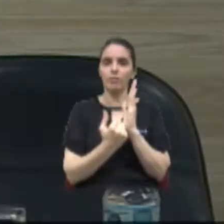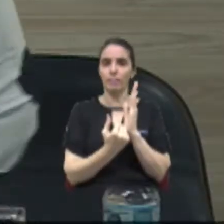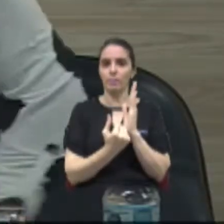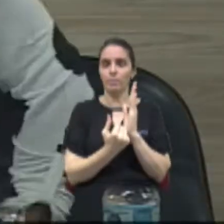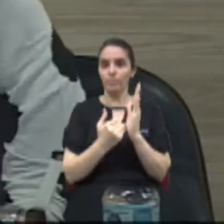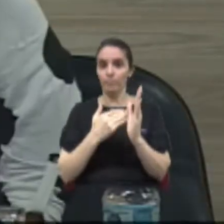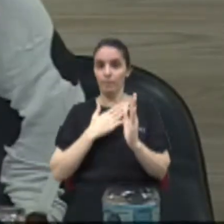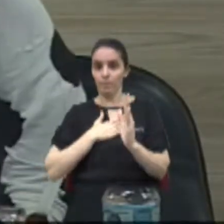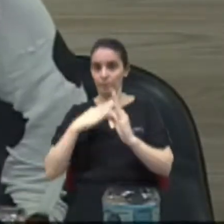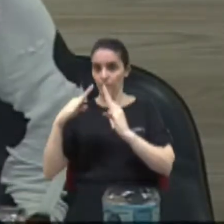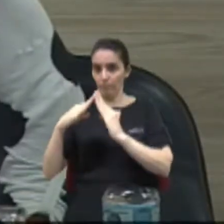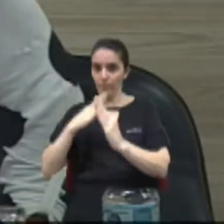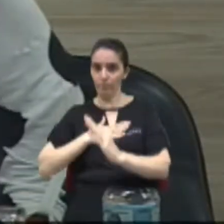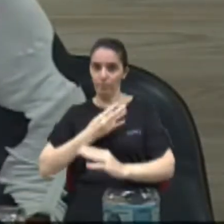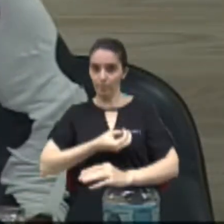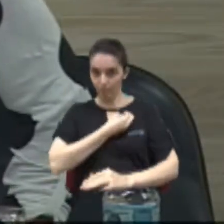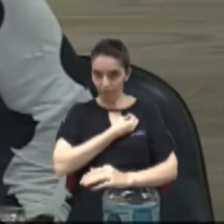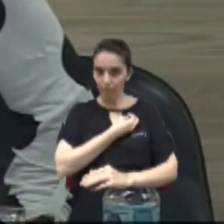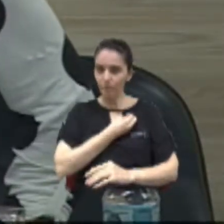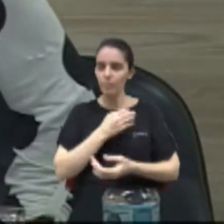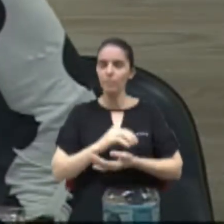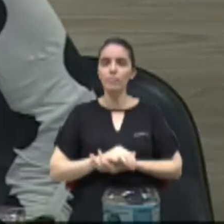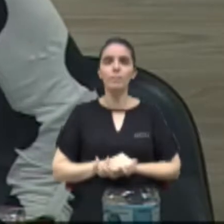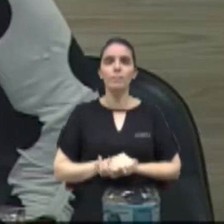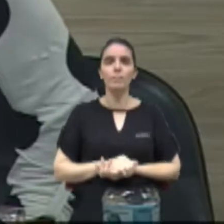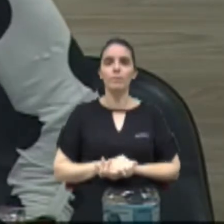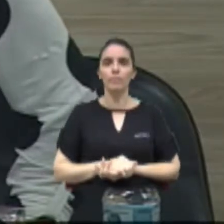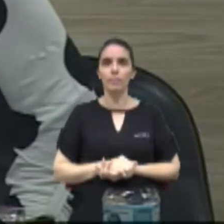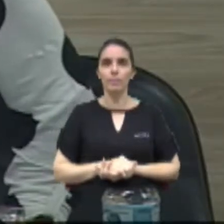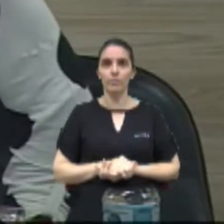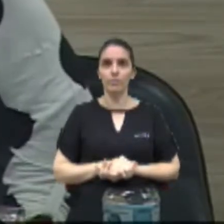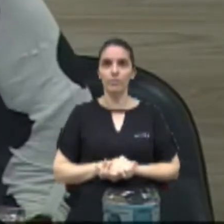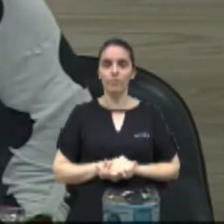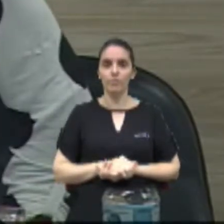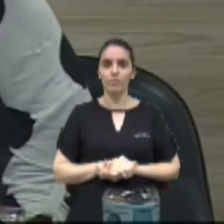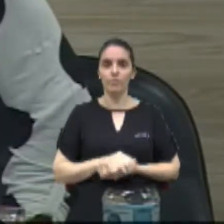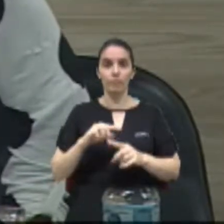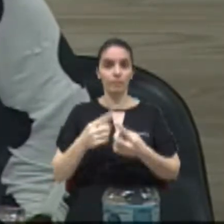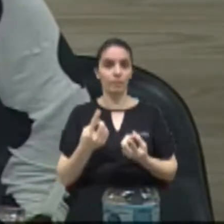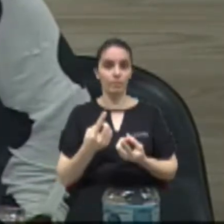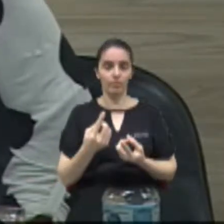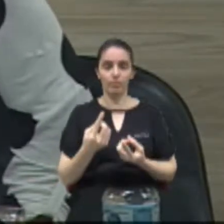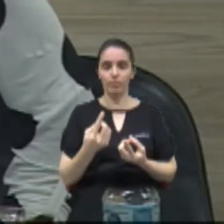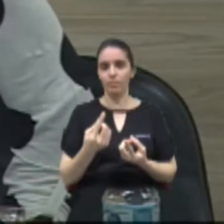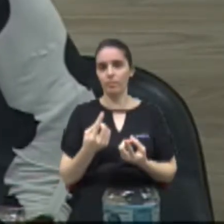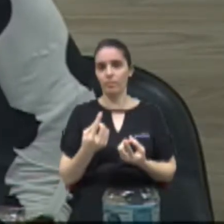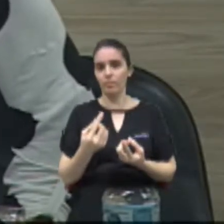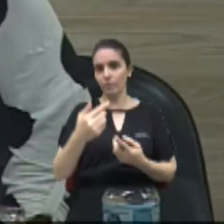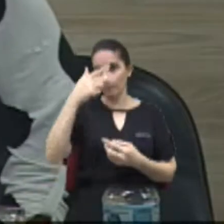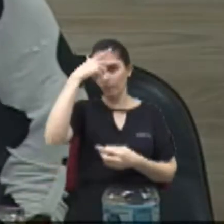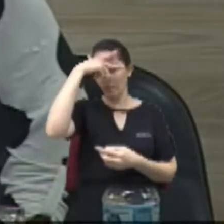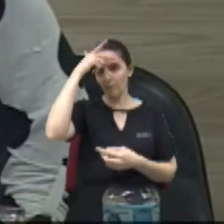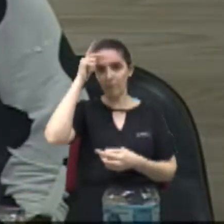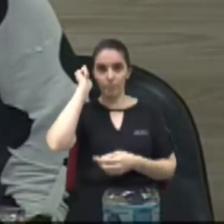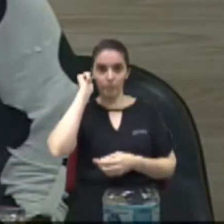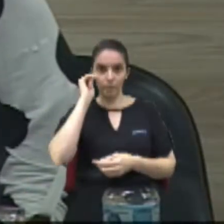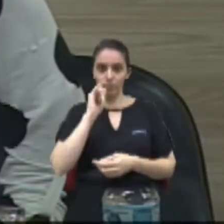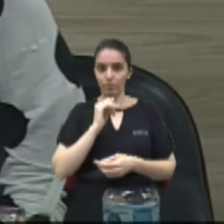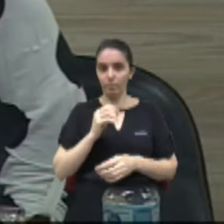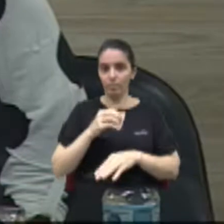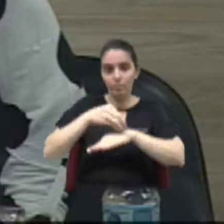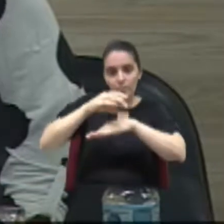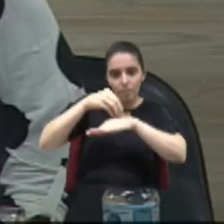depois informa como fará o procedimento. Mas extremamente importante também a colocação do vereador Mir